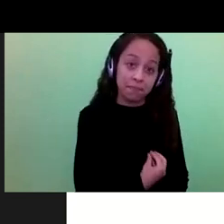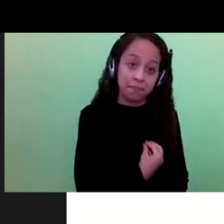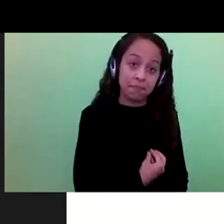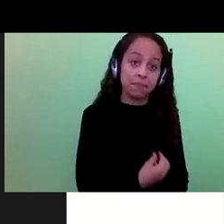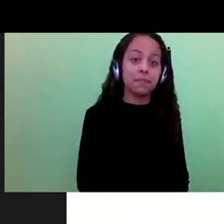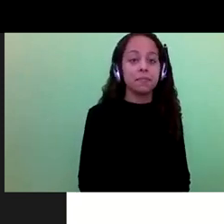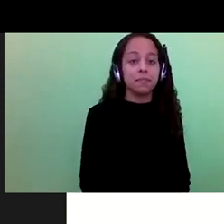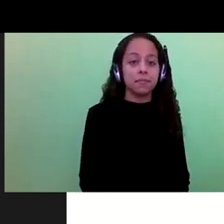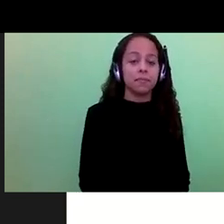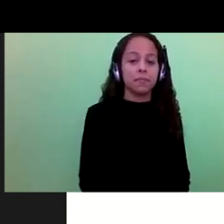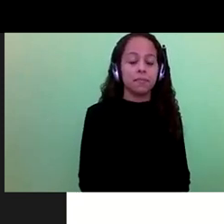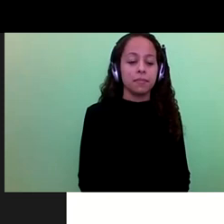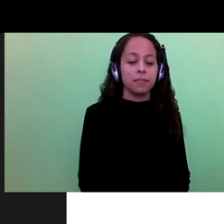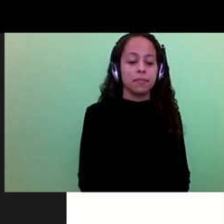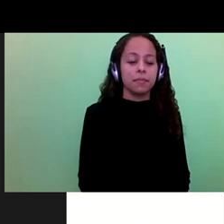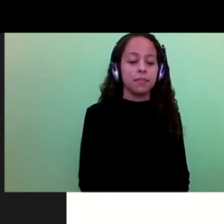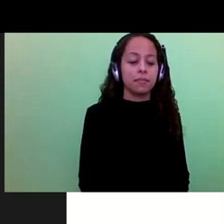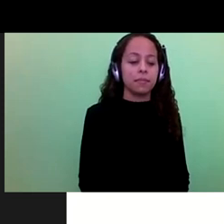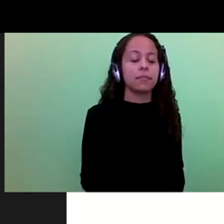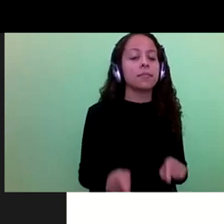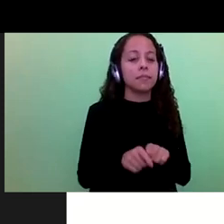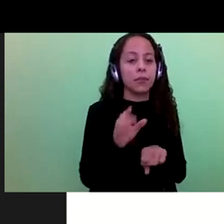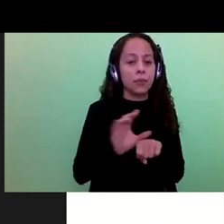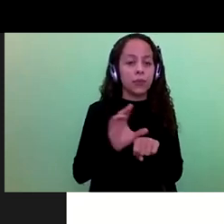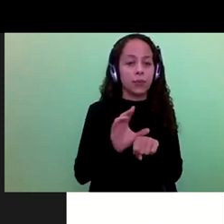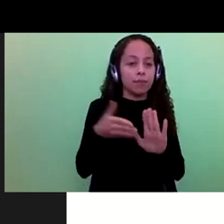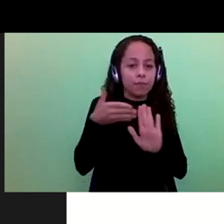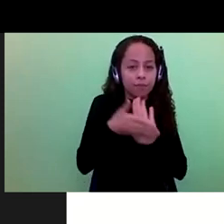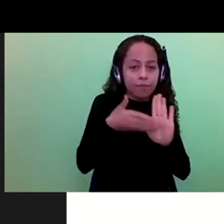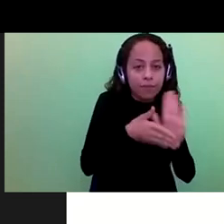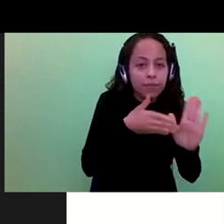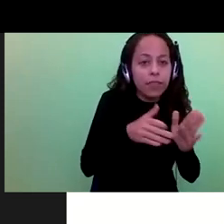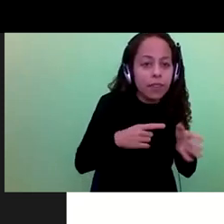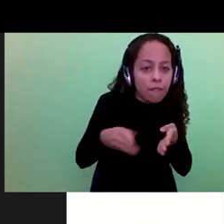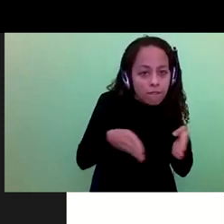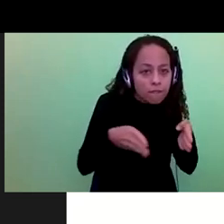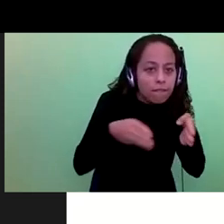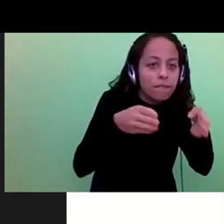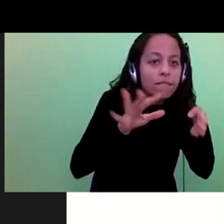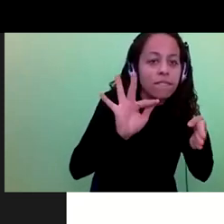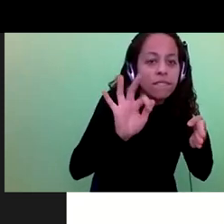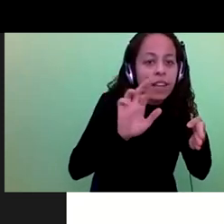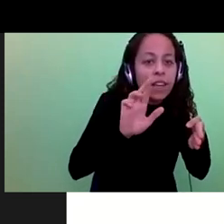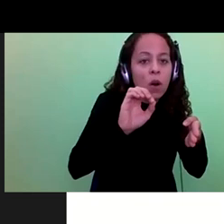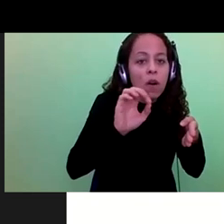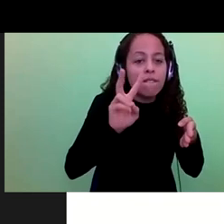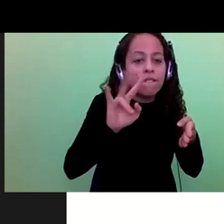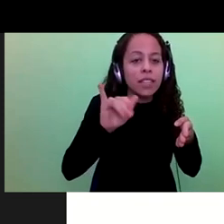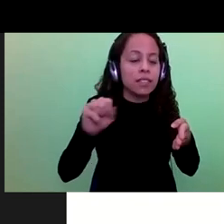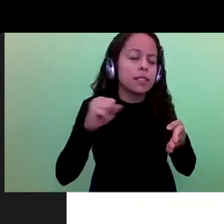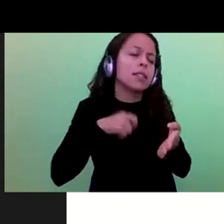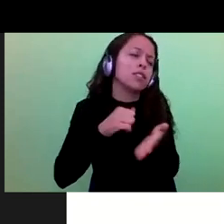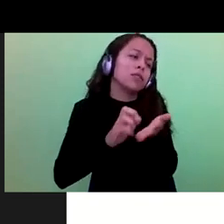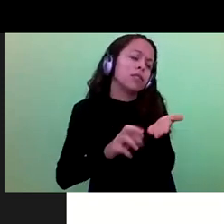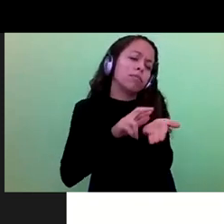Trabalhar lá no curso de ferrovias, eu sei que eles têm também atividades diversificadas e eles integram